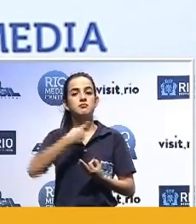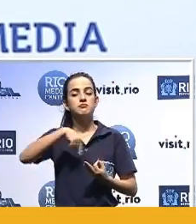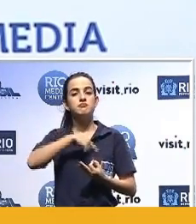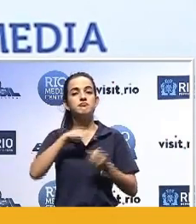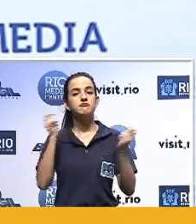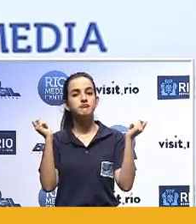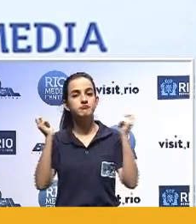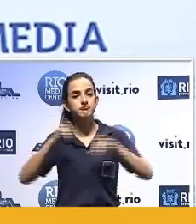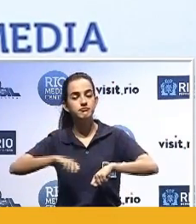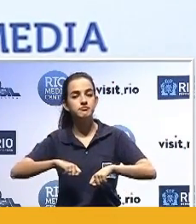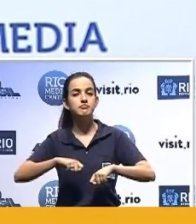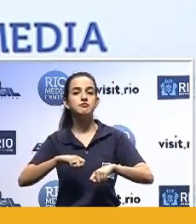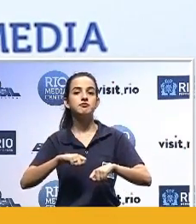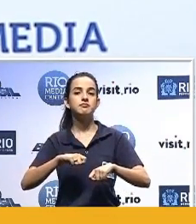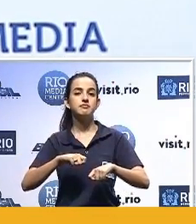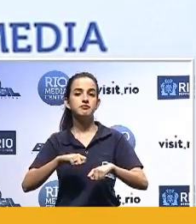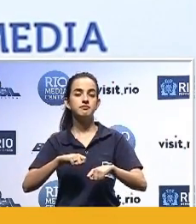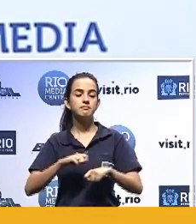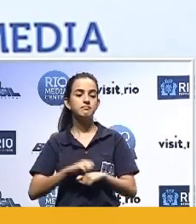para que a gente possa,